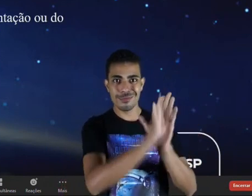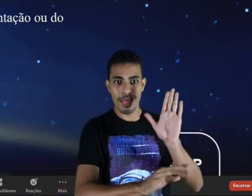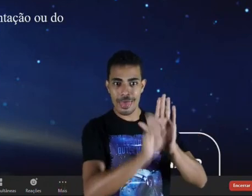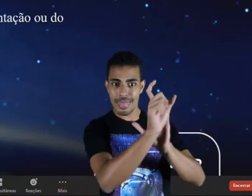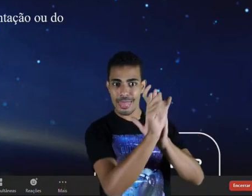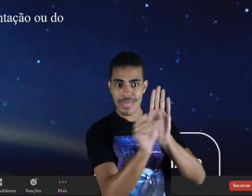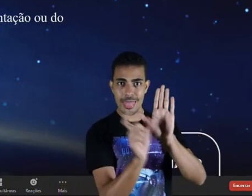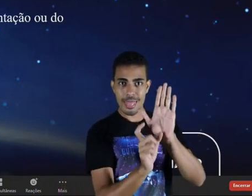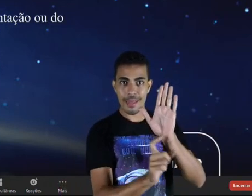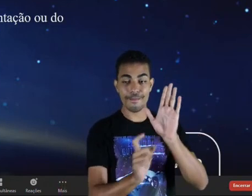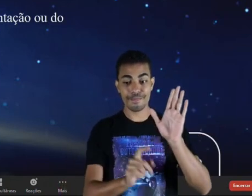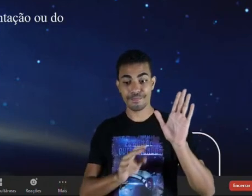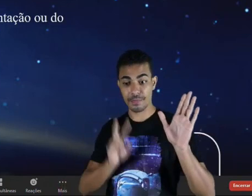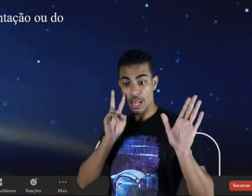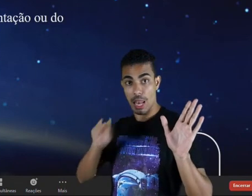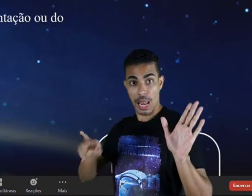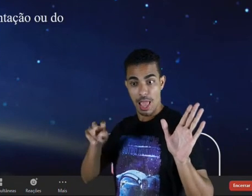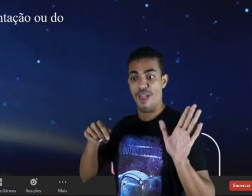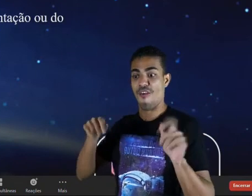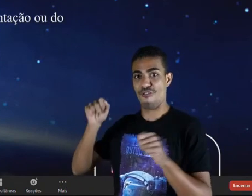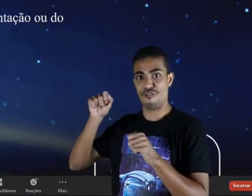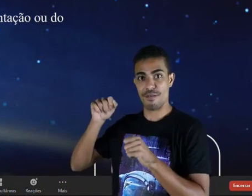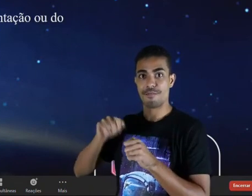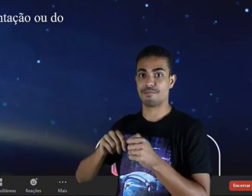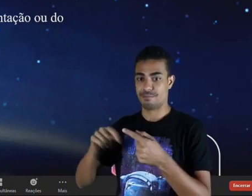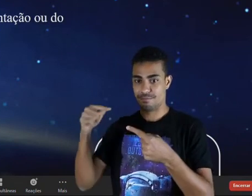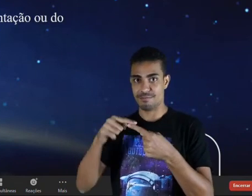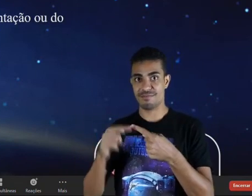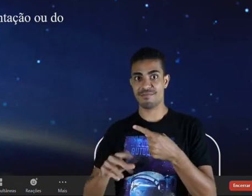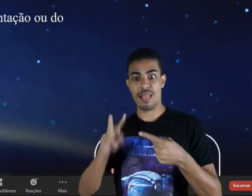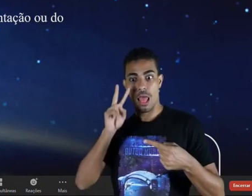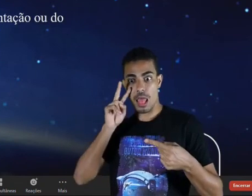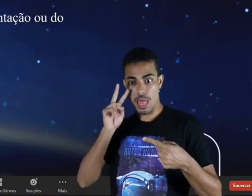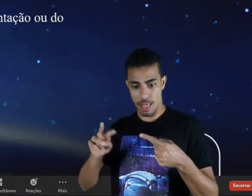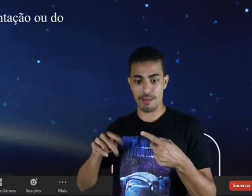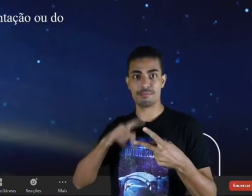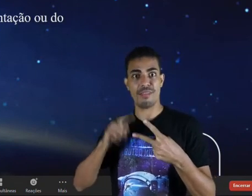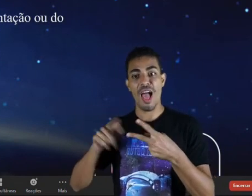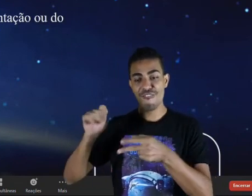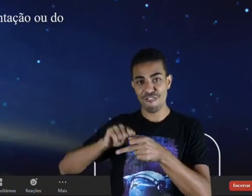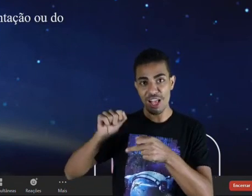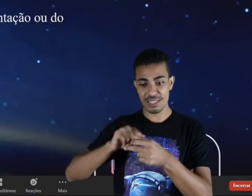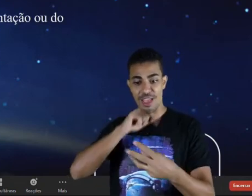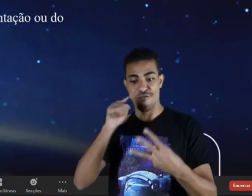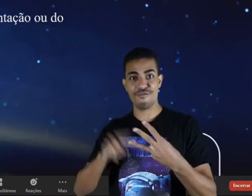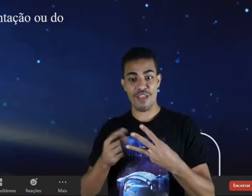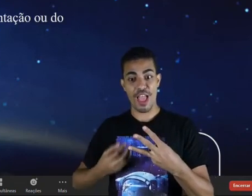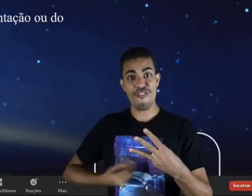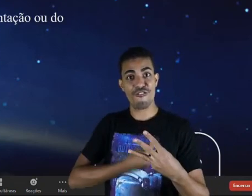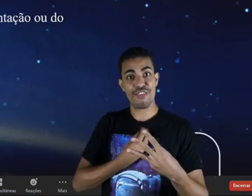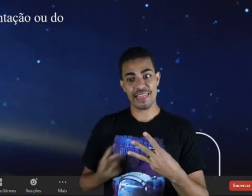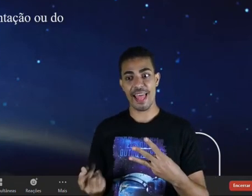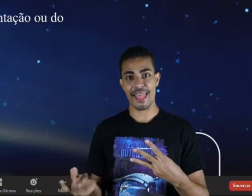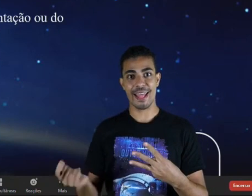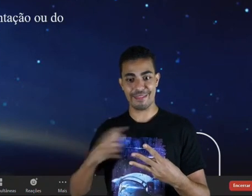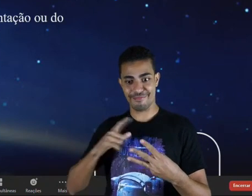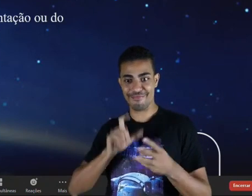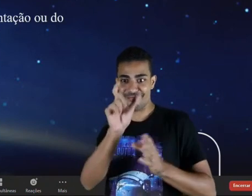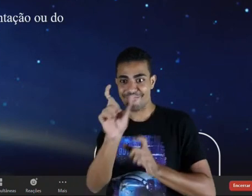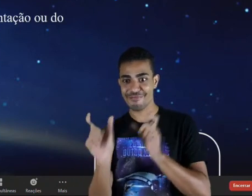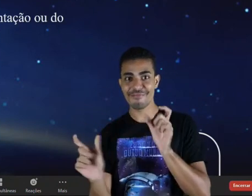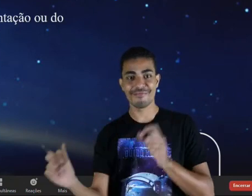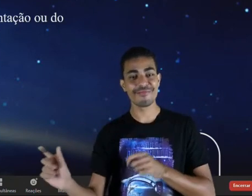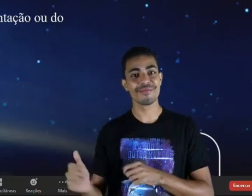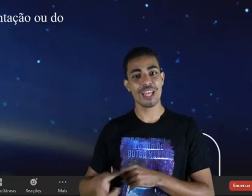lei, fazer, vida eterna. É justificação pela fé o tema, não é assistência social. Então,